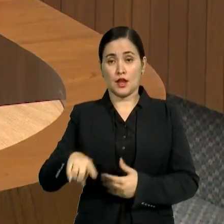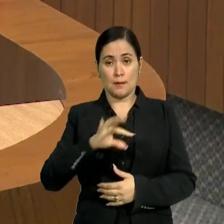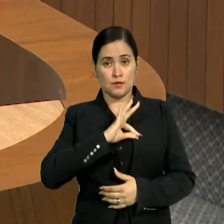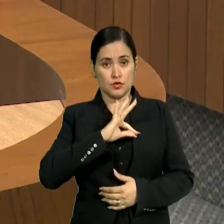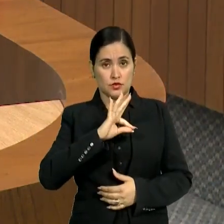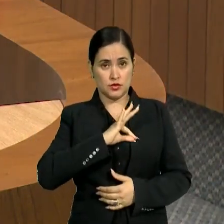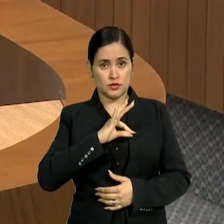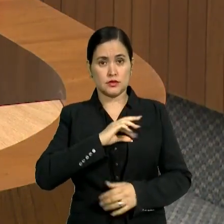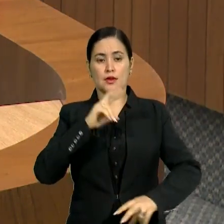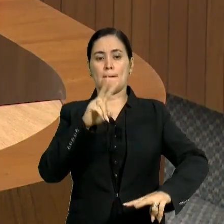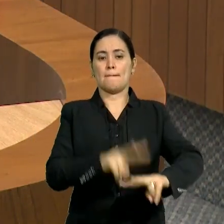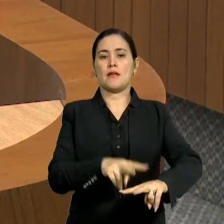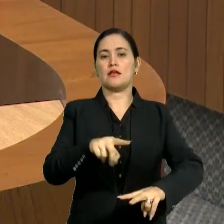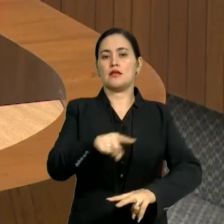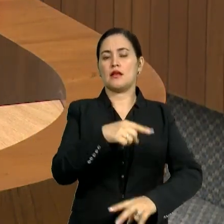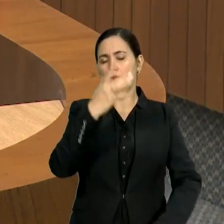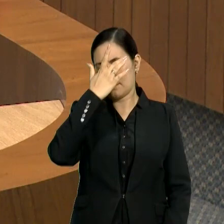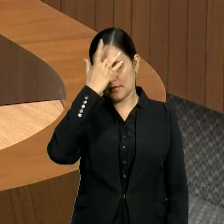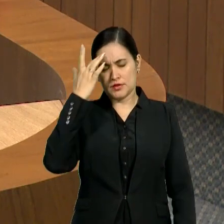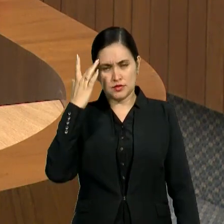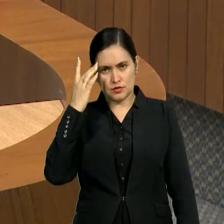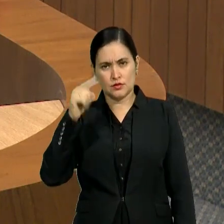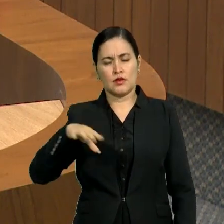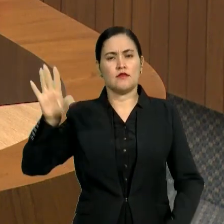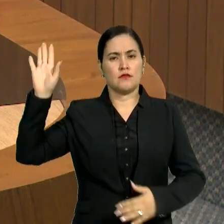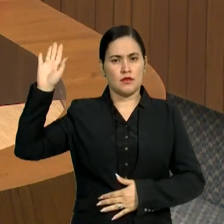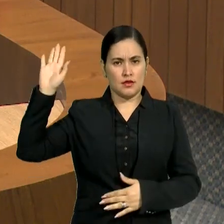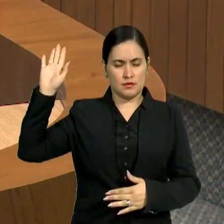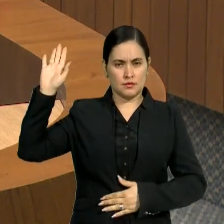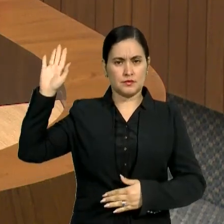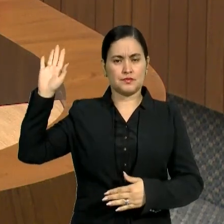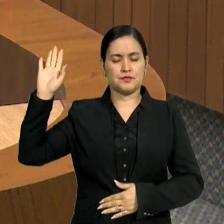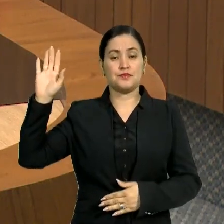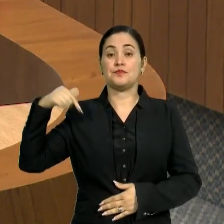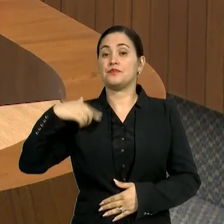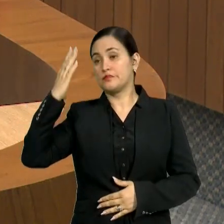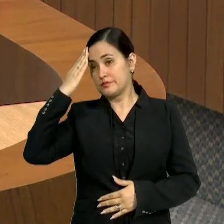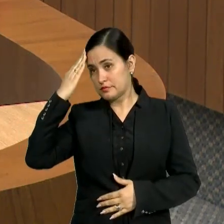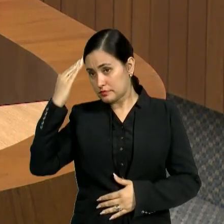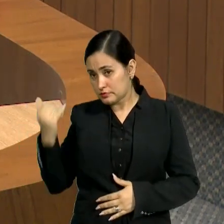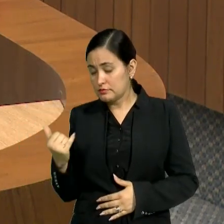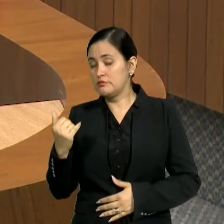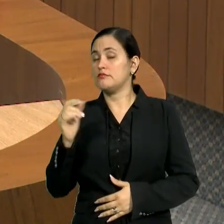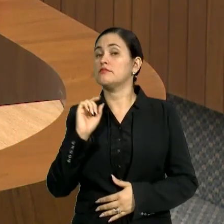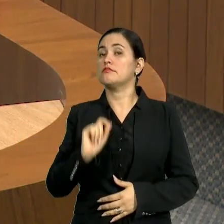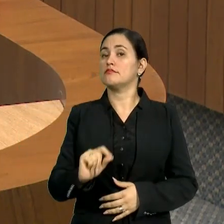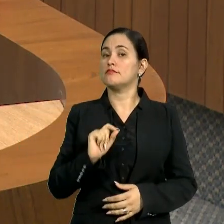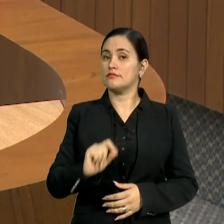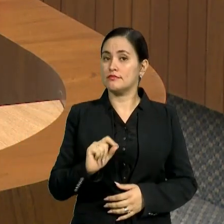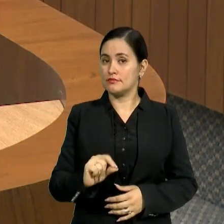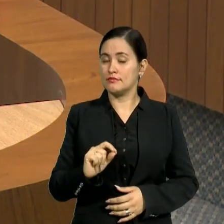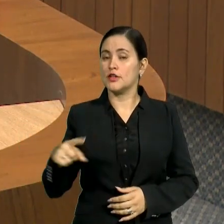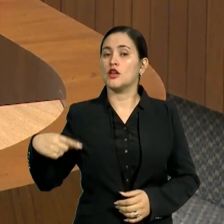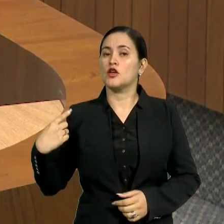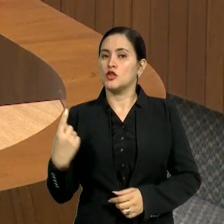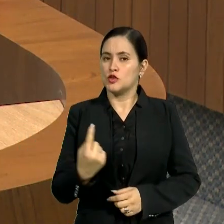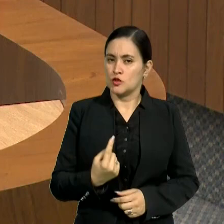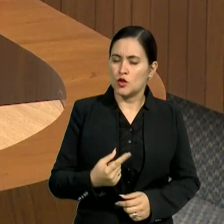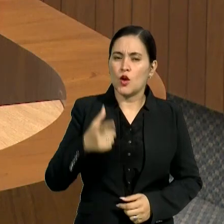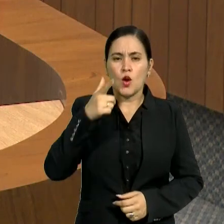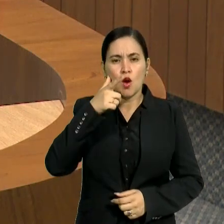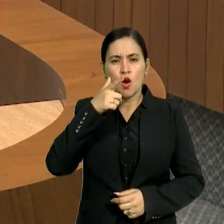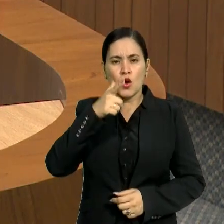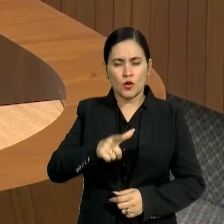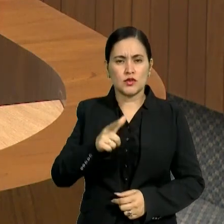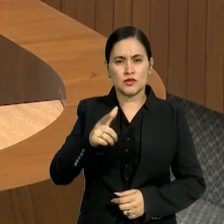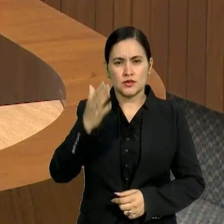esses marginais, esses bandidos, e eu tenho certeza absoluta que nós vamos chegar a